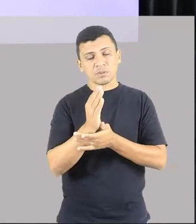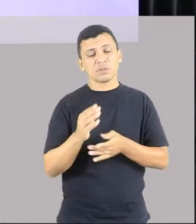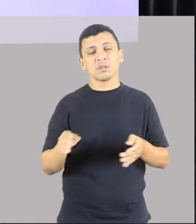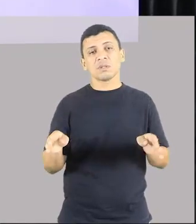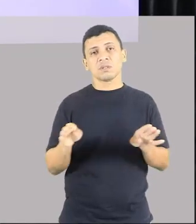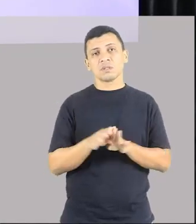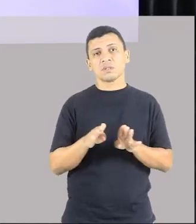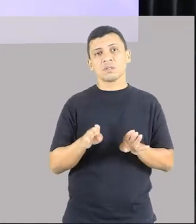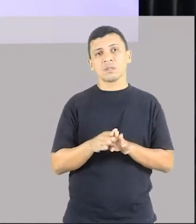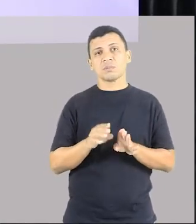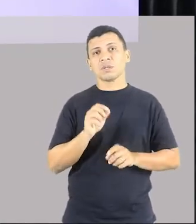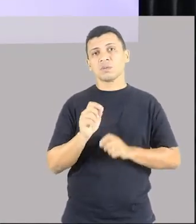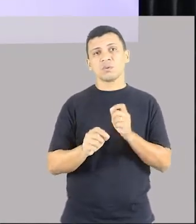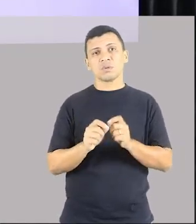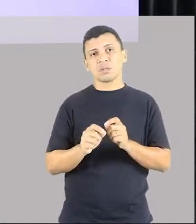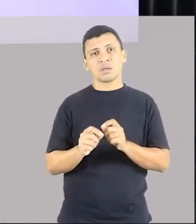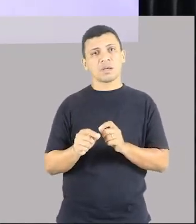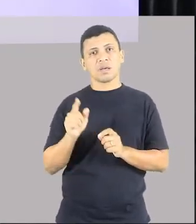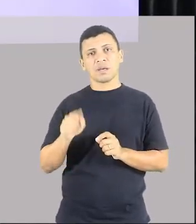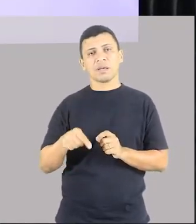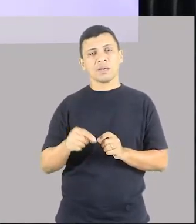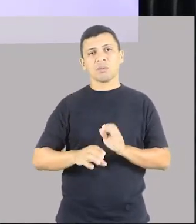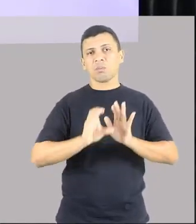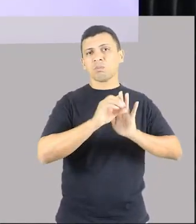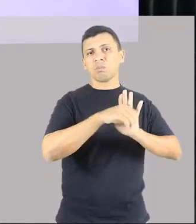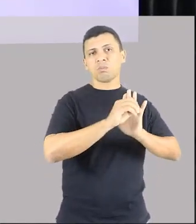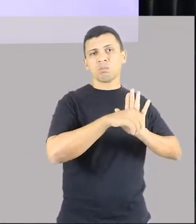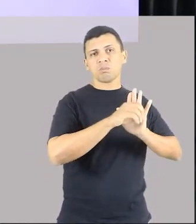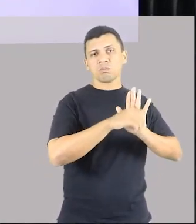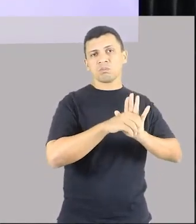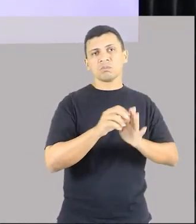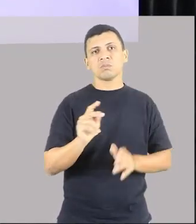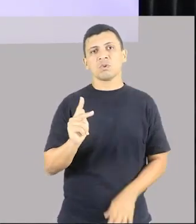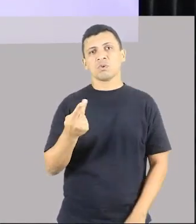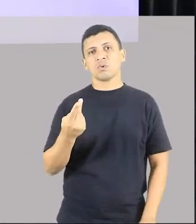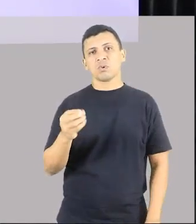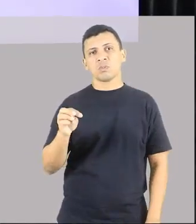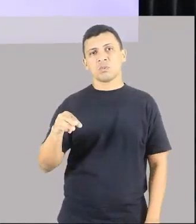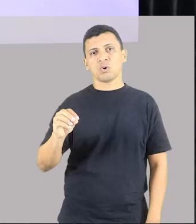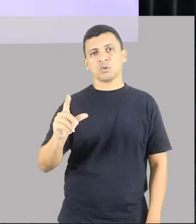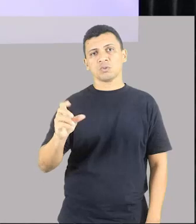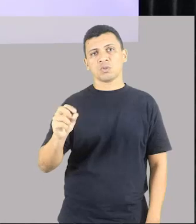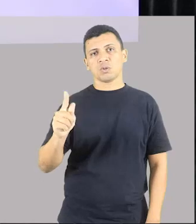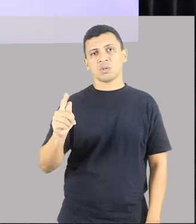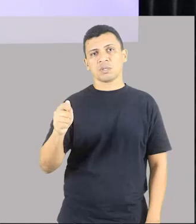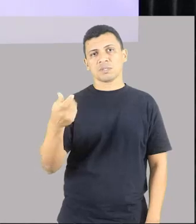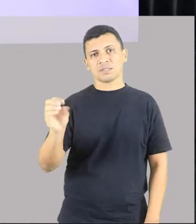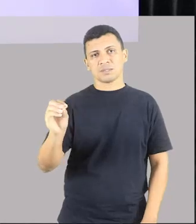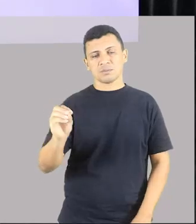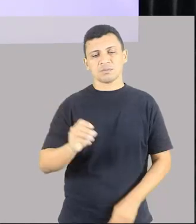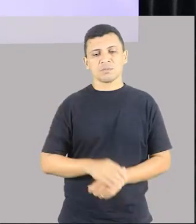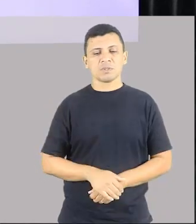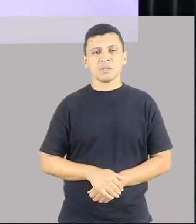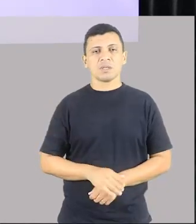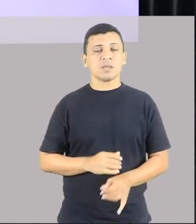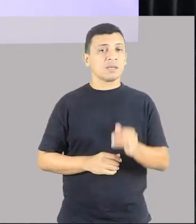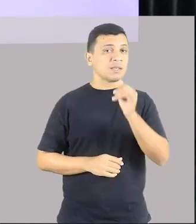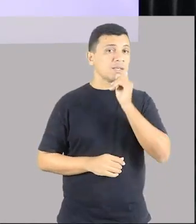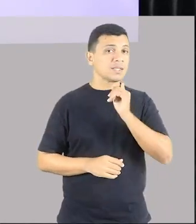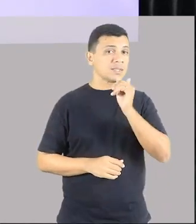a homologação. Vamos lá agora dar alguns exemplos para que fique bem claro. A gente deu alguns exemplos quando a gente